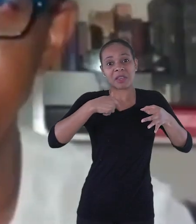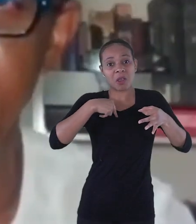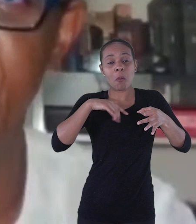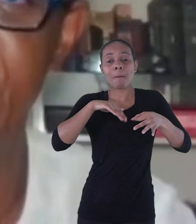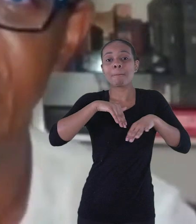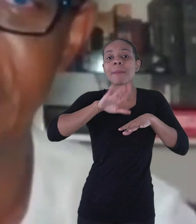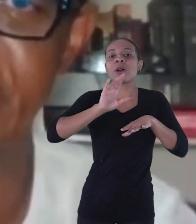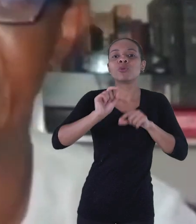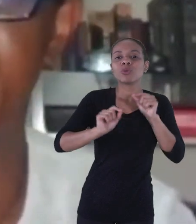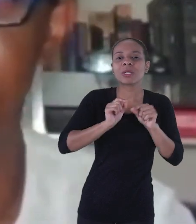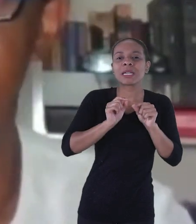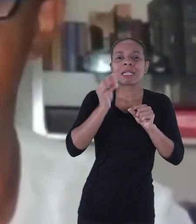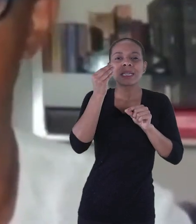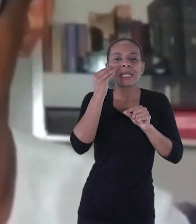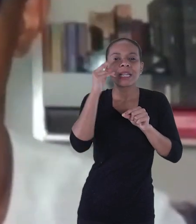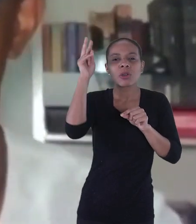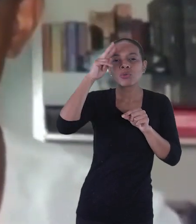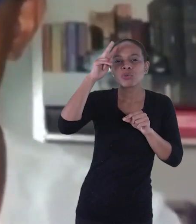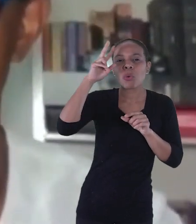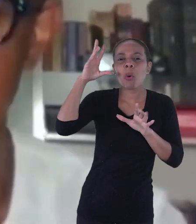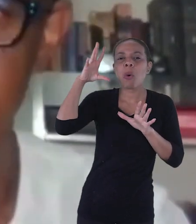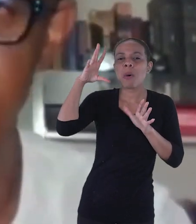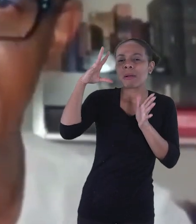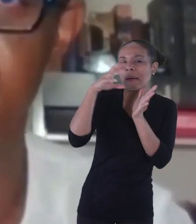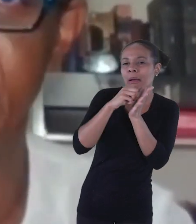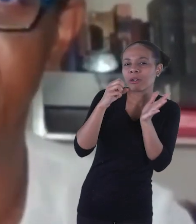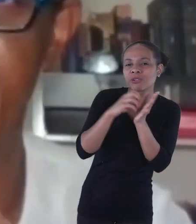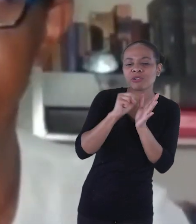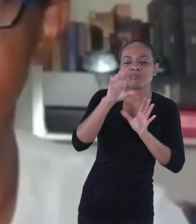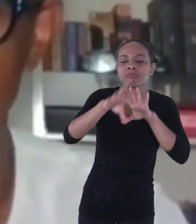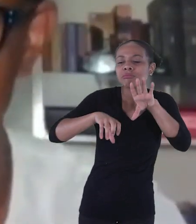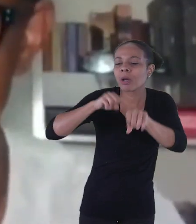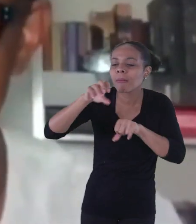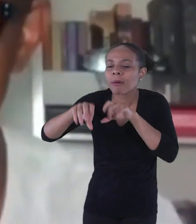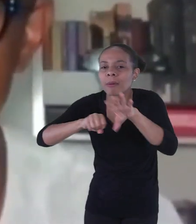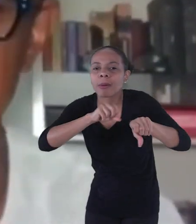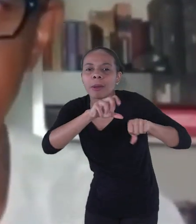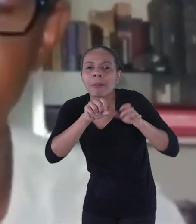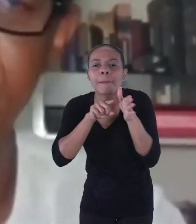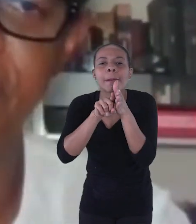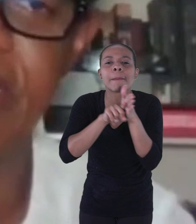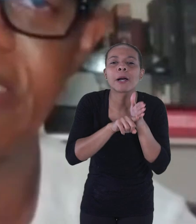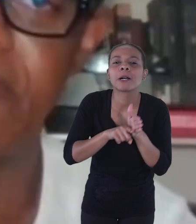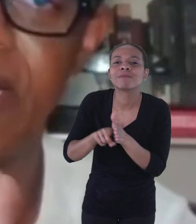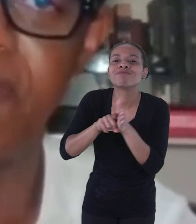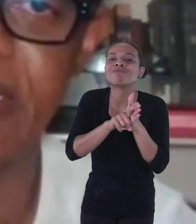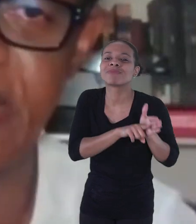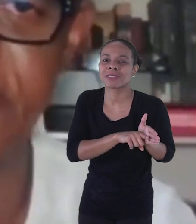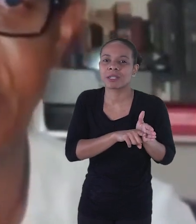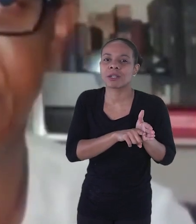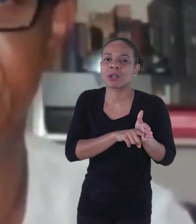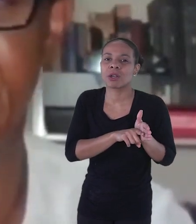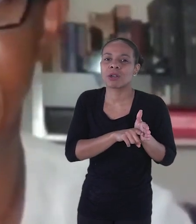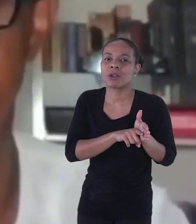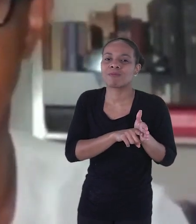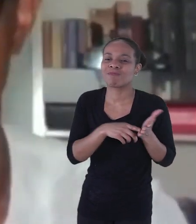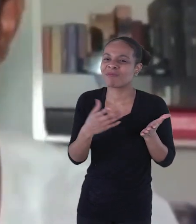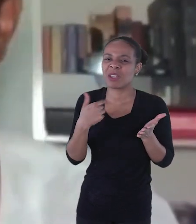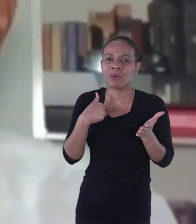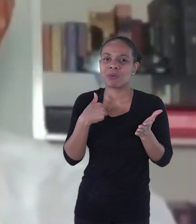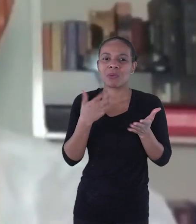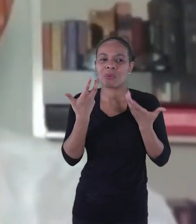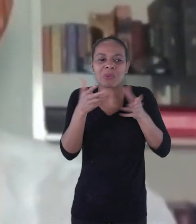reportagem, de resgatar o que foi dito da Carolina, o que ela deixou, né, do que fazer uma crítica